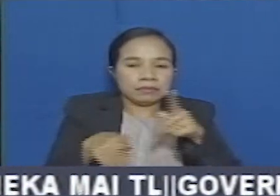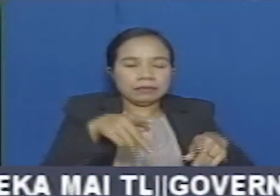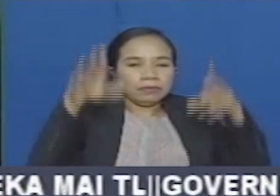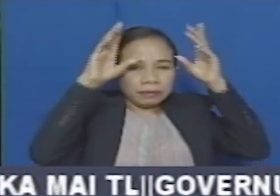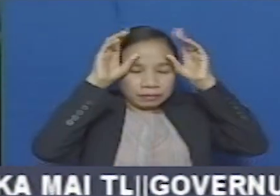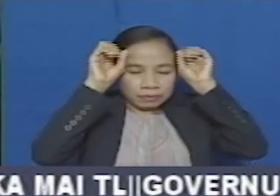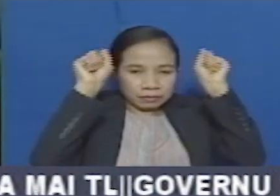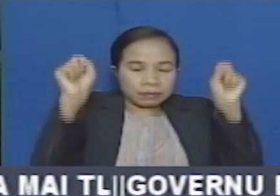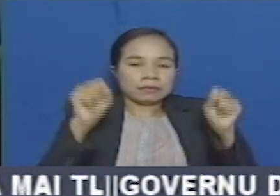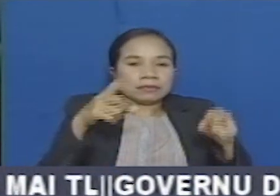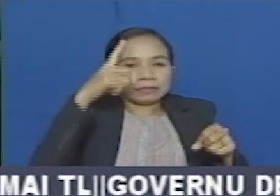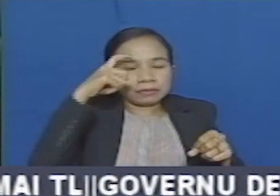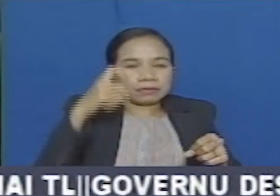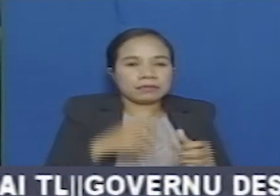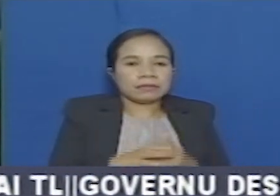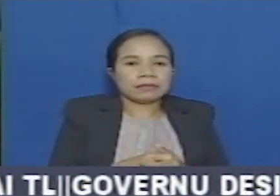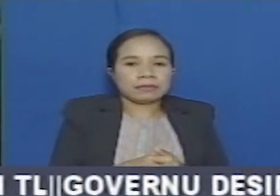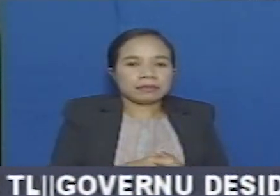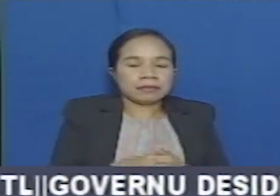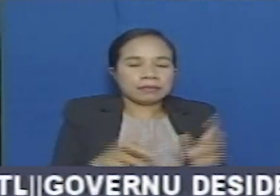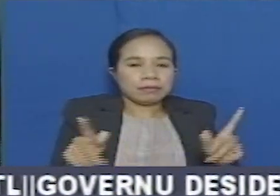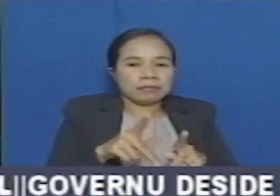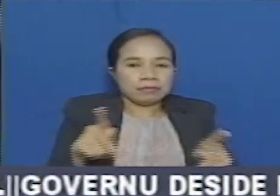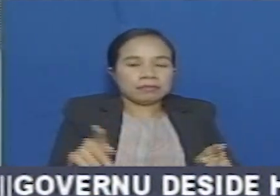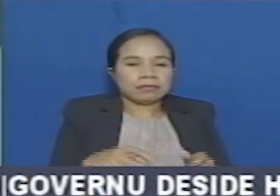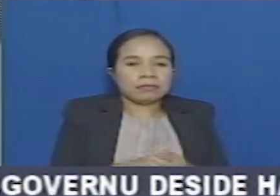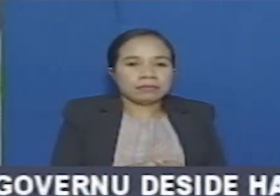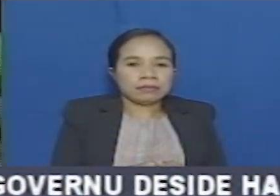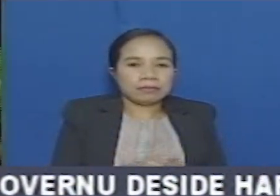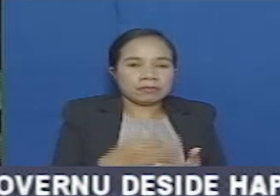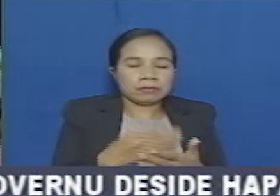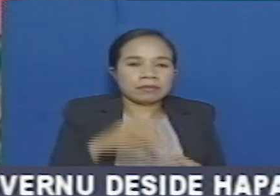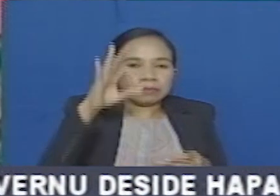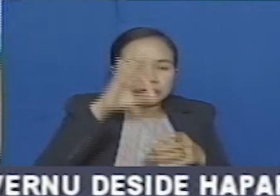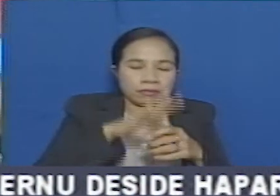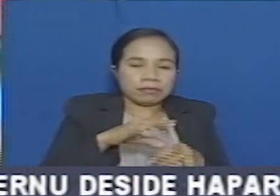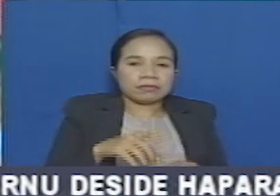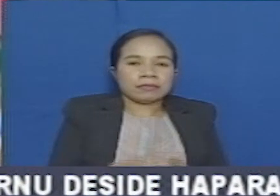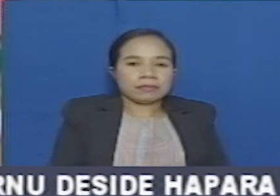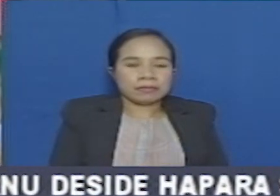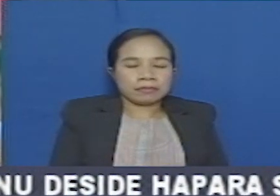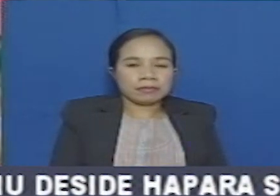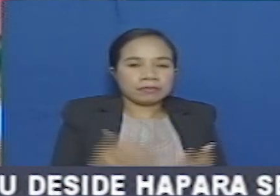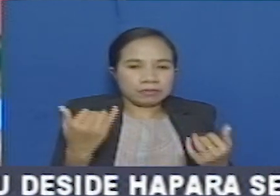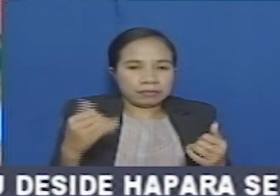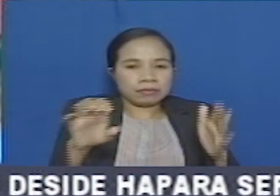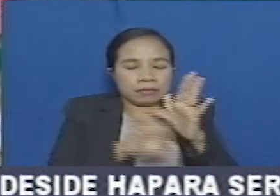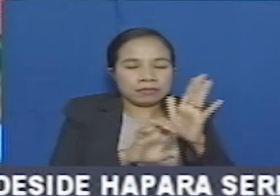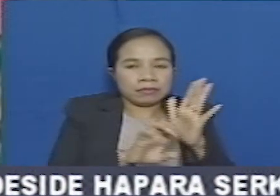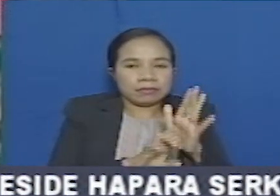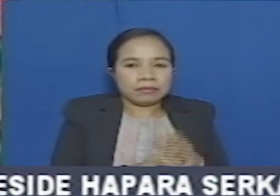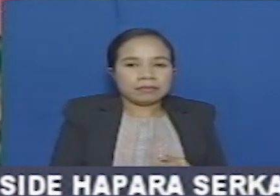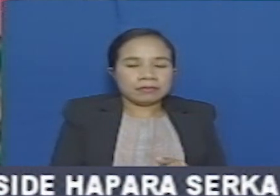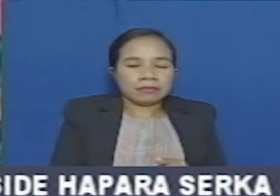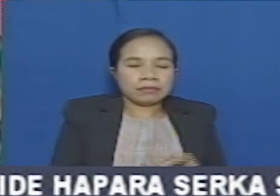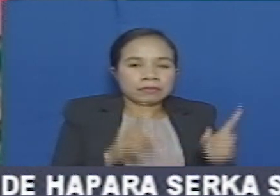presidente republika tamba de subvenção pública dólar hat cada voto. Agora né, por exemplo, né? Ia wa kole politiko